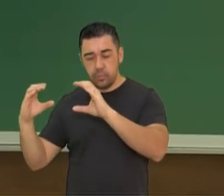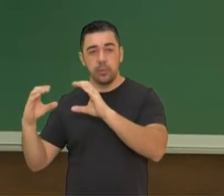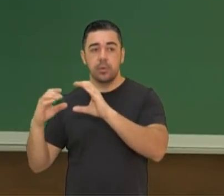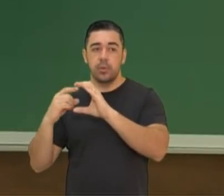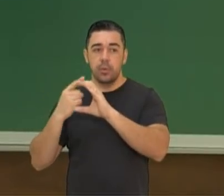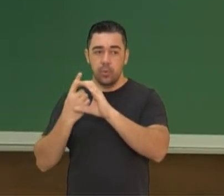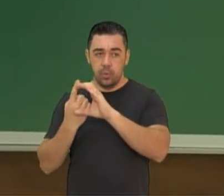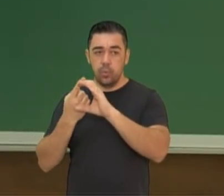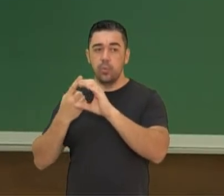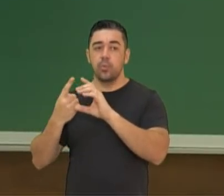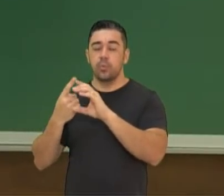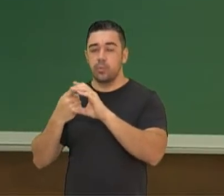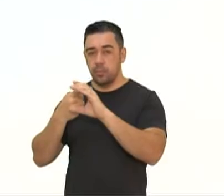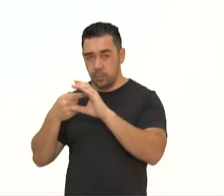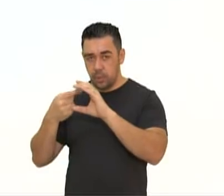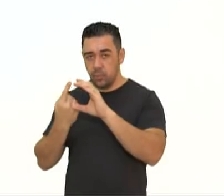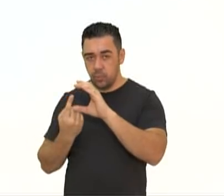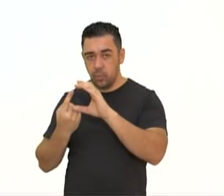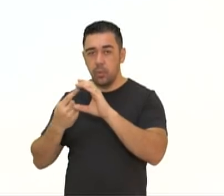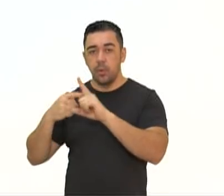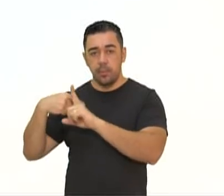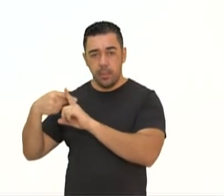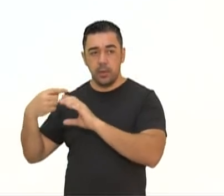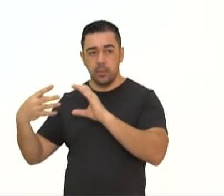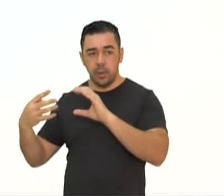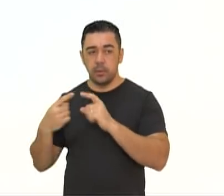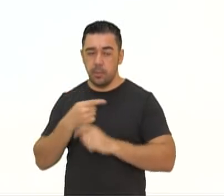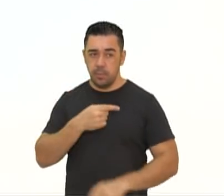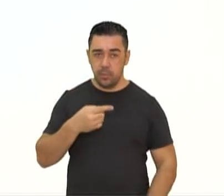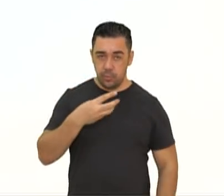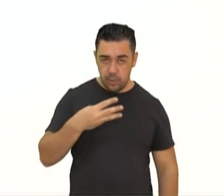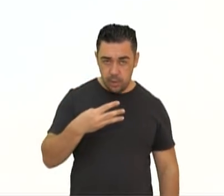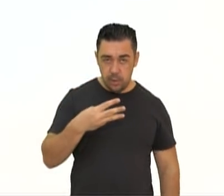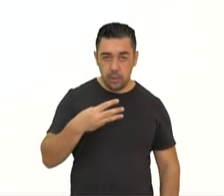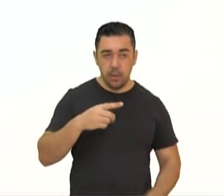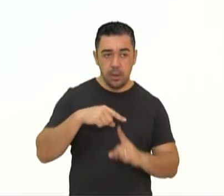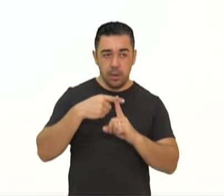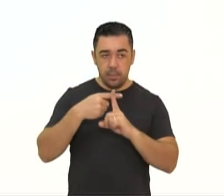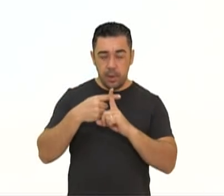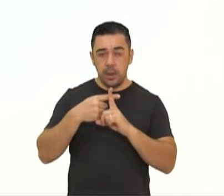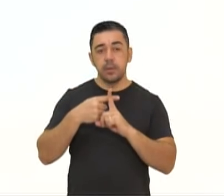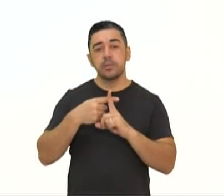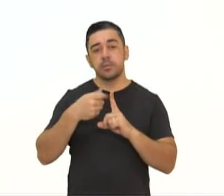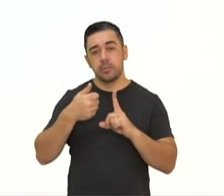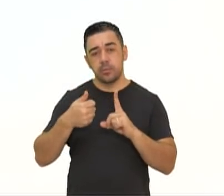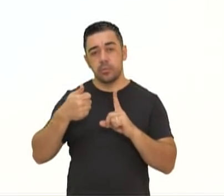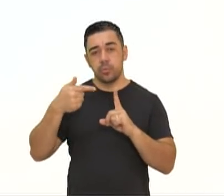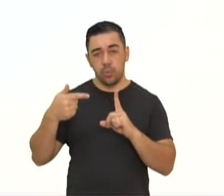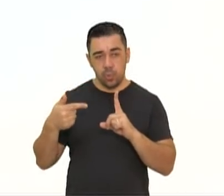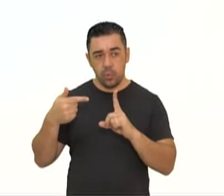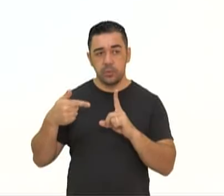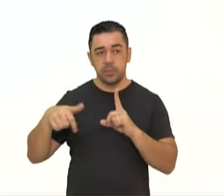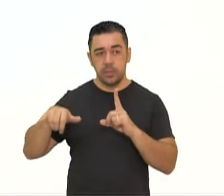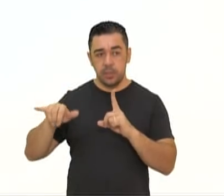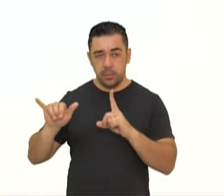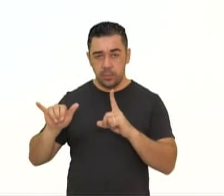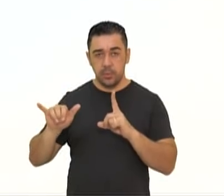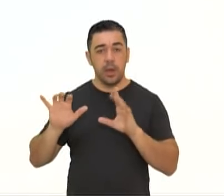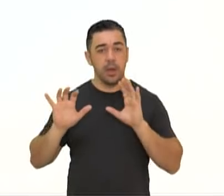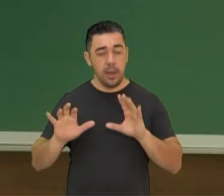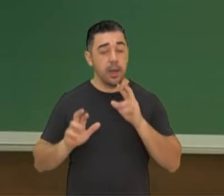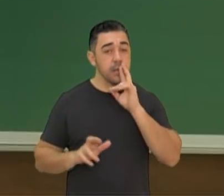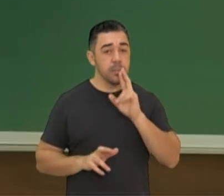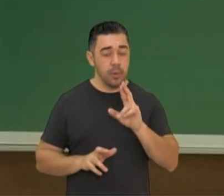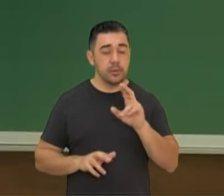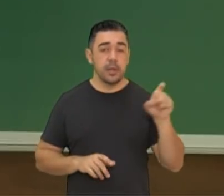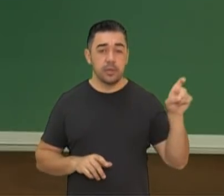parênteses. 3 vezes menos 1 é menos 3. 3 vezes 4y, 12y. Então, a